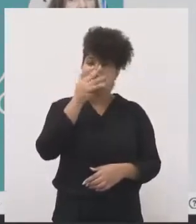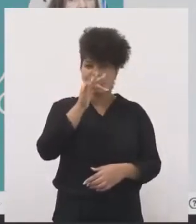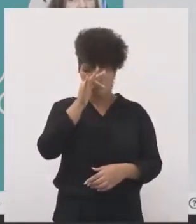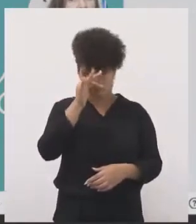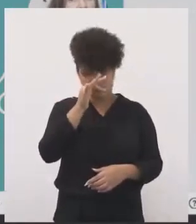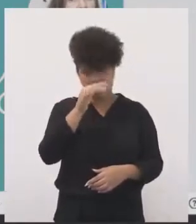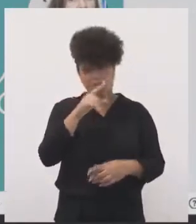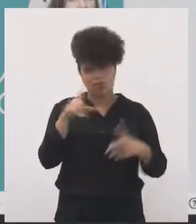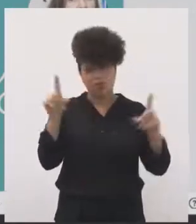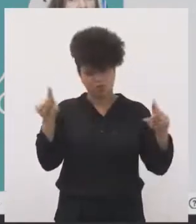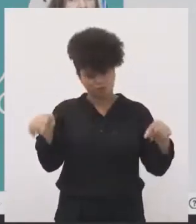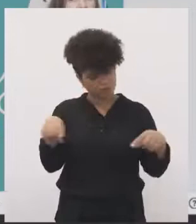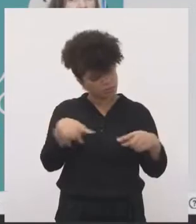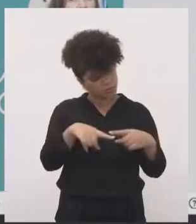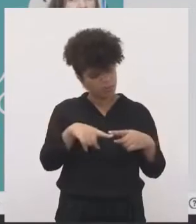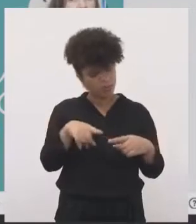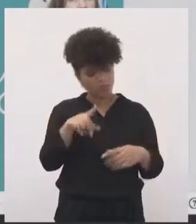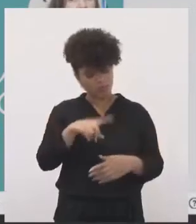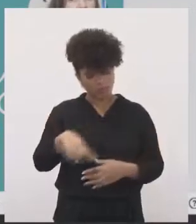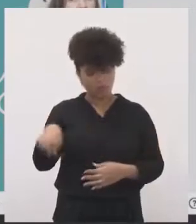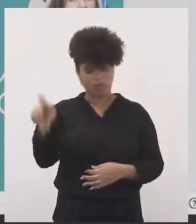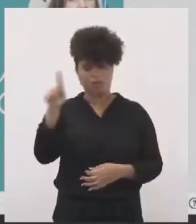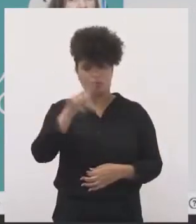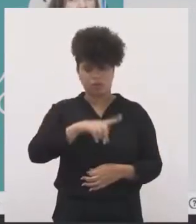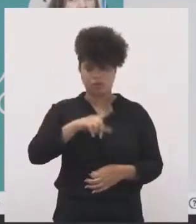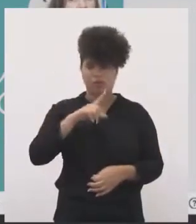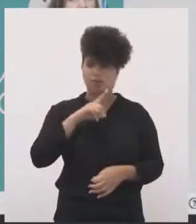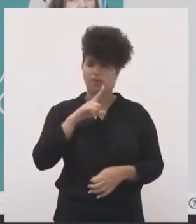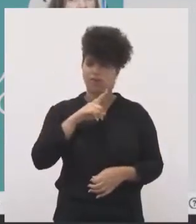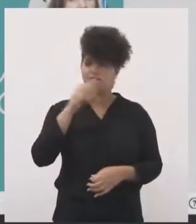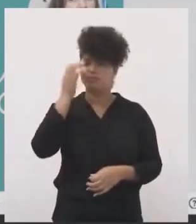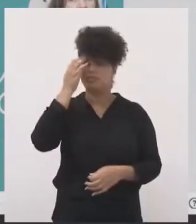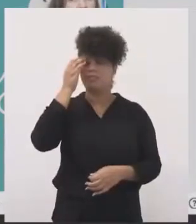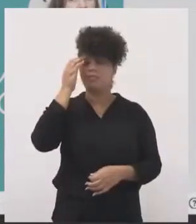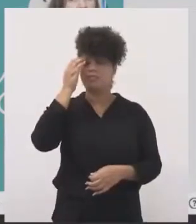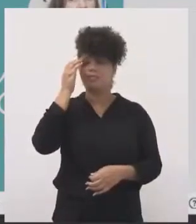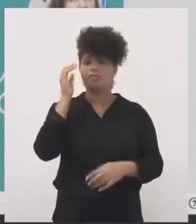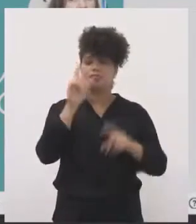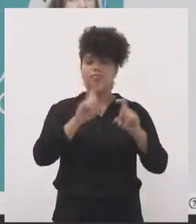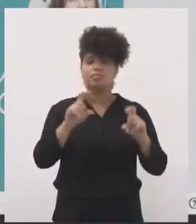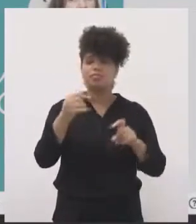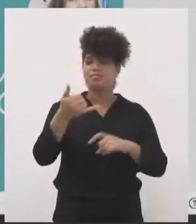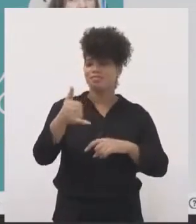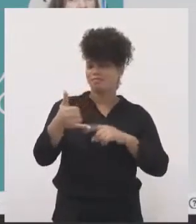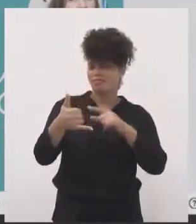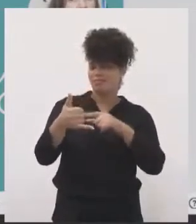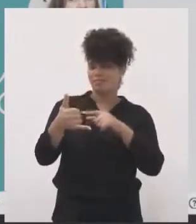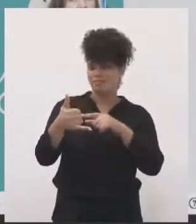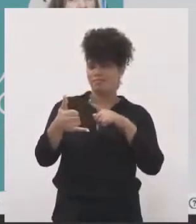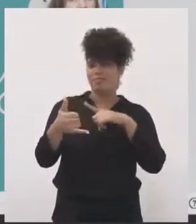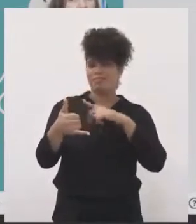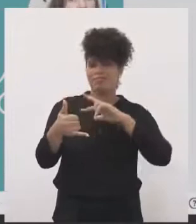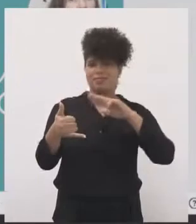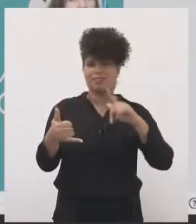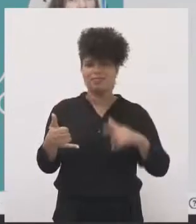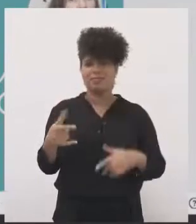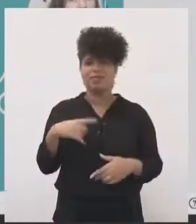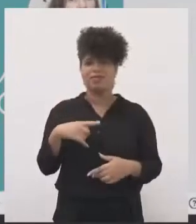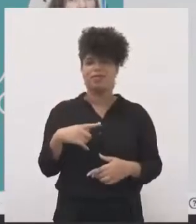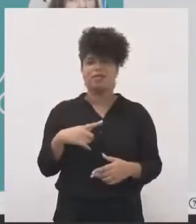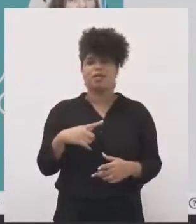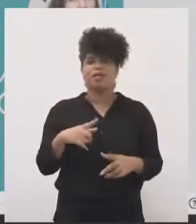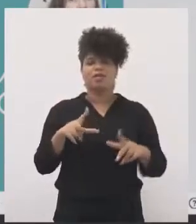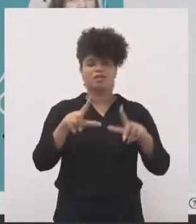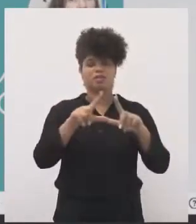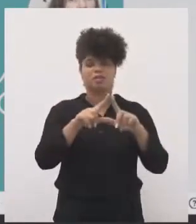com o canto arredondado, computador, celular, tem triângulo,